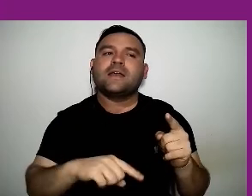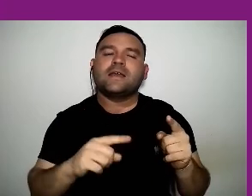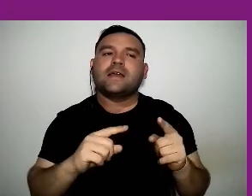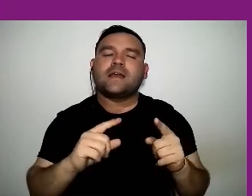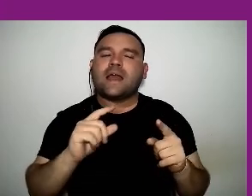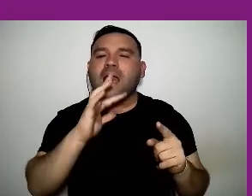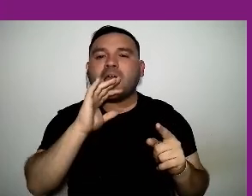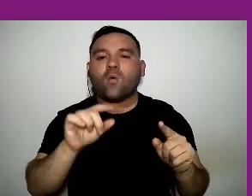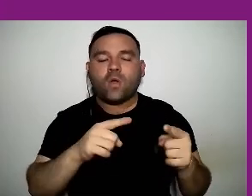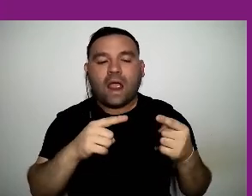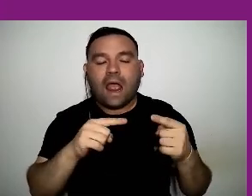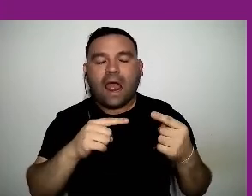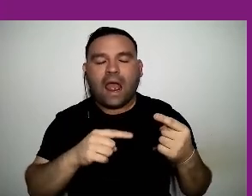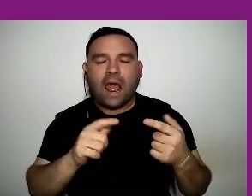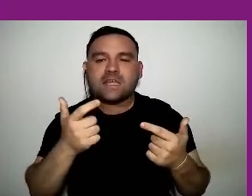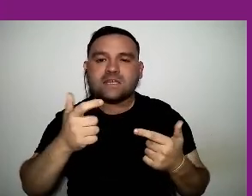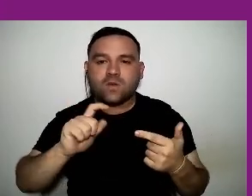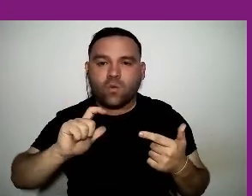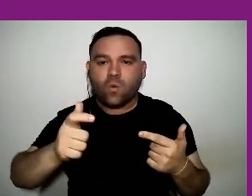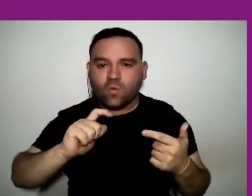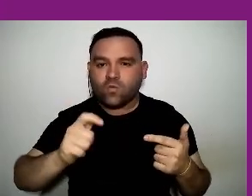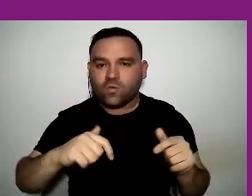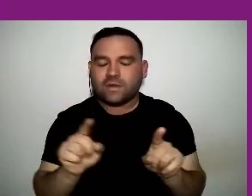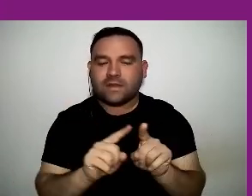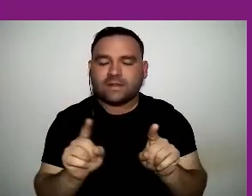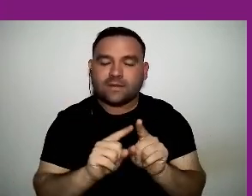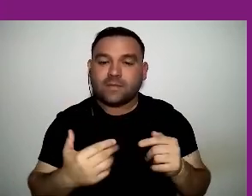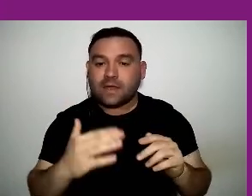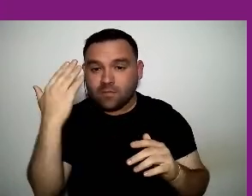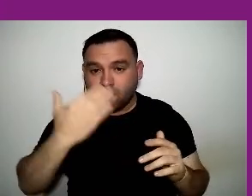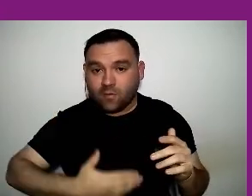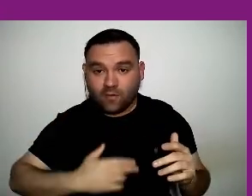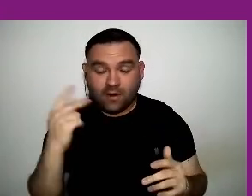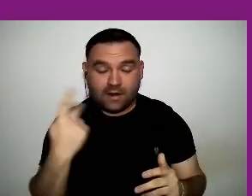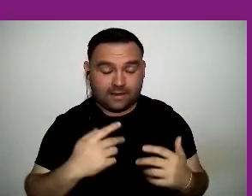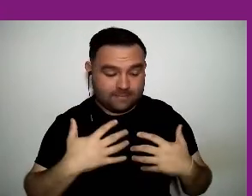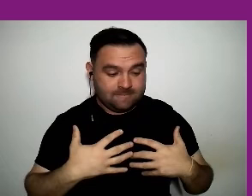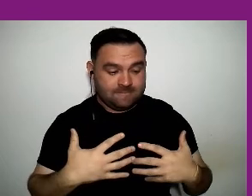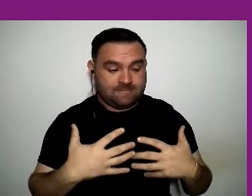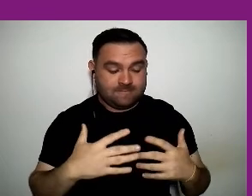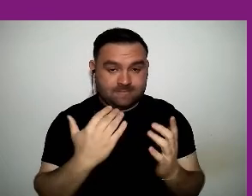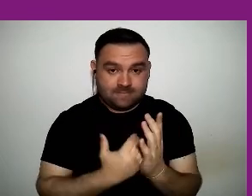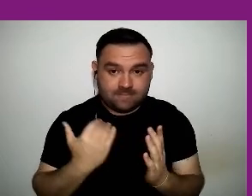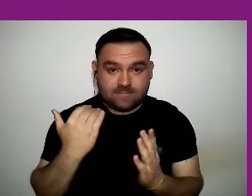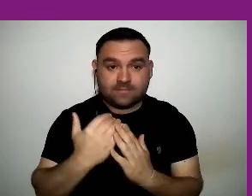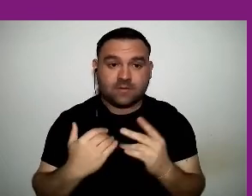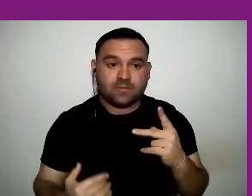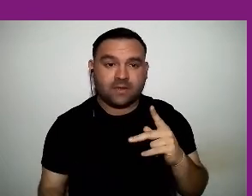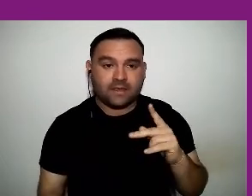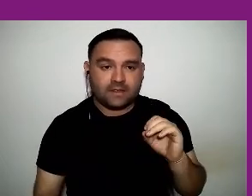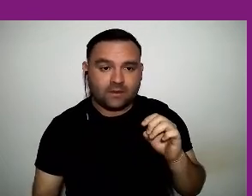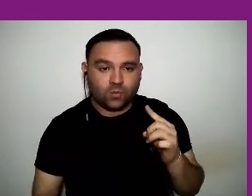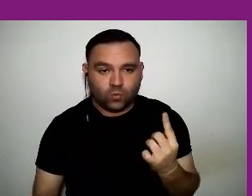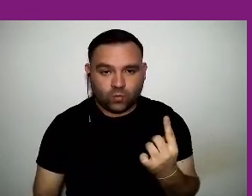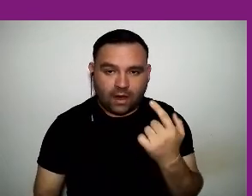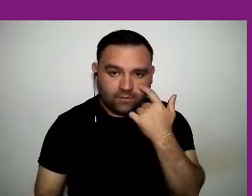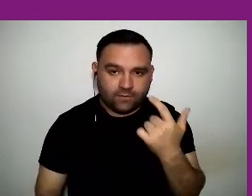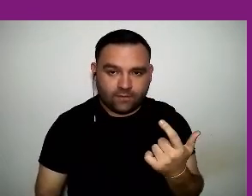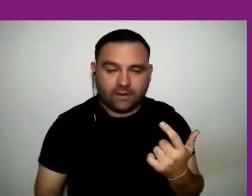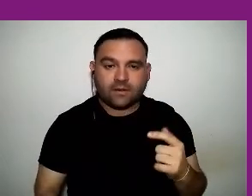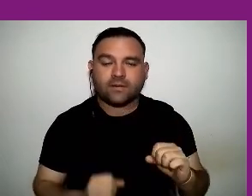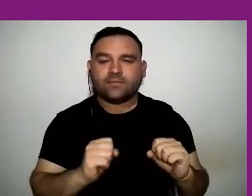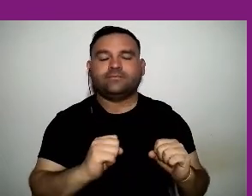muito ruim, e claramente demonstraram que, aumentando o trabalho respiratório através da P01, vocês podem ver